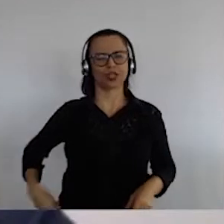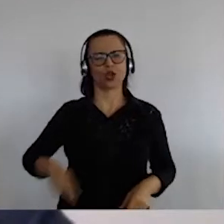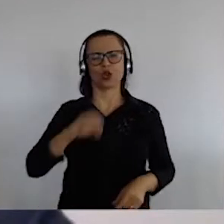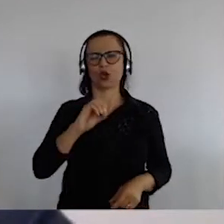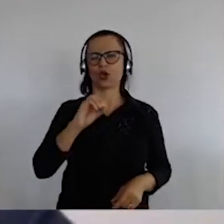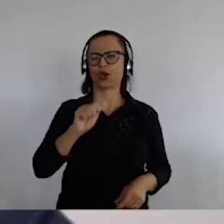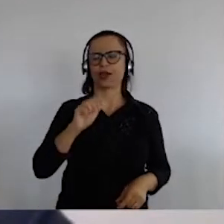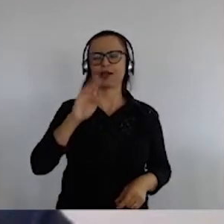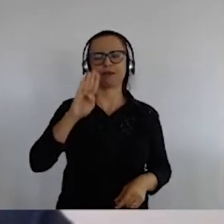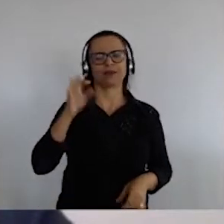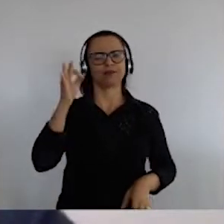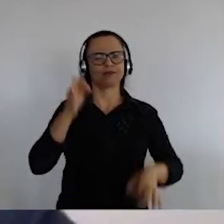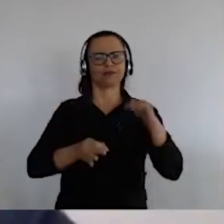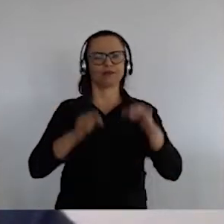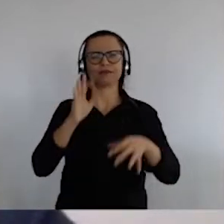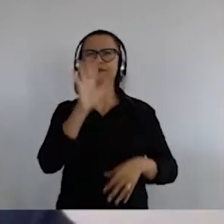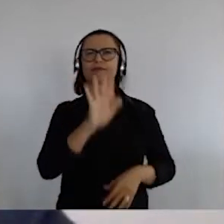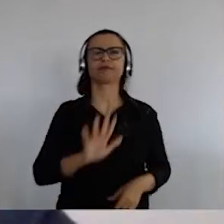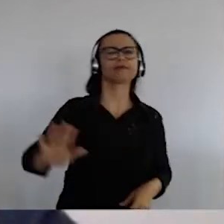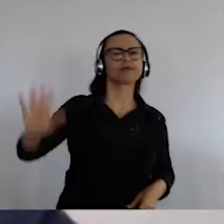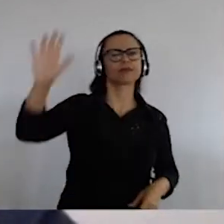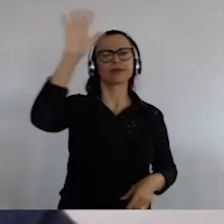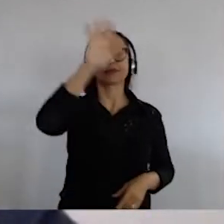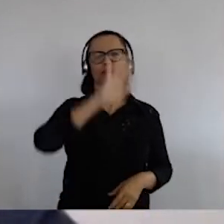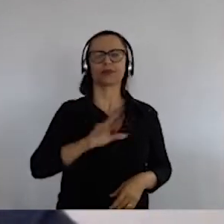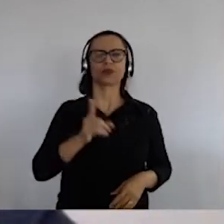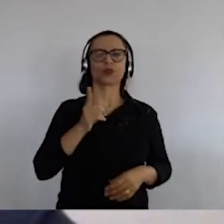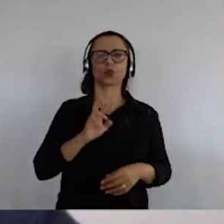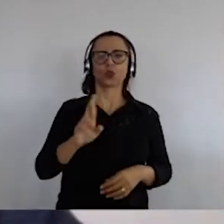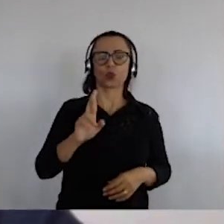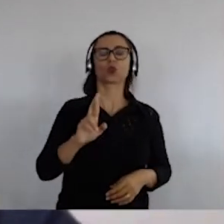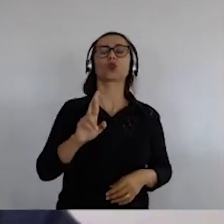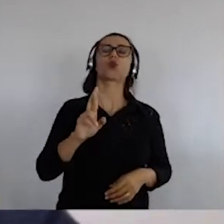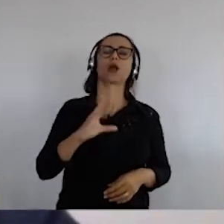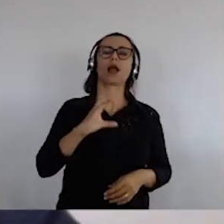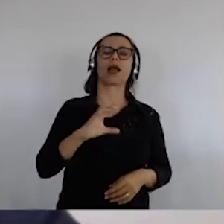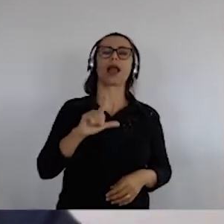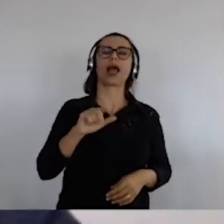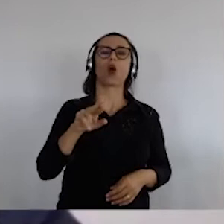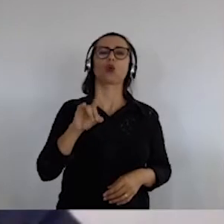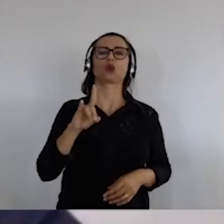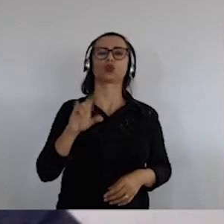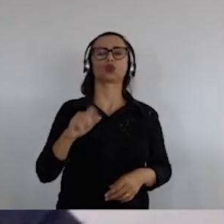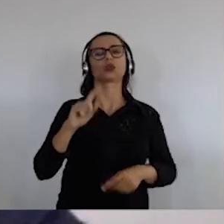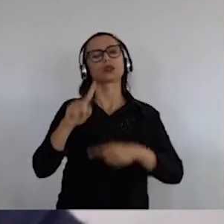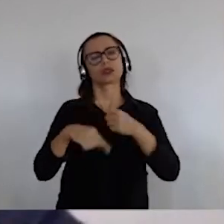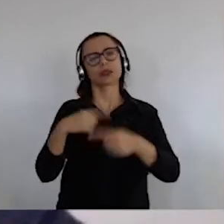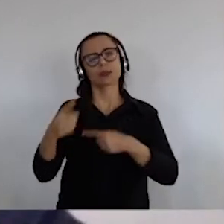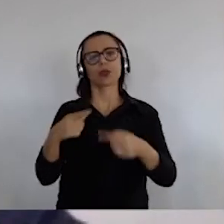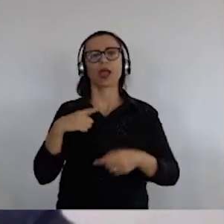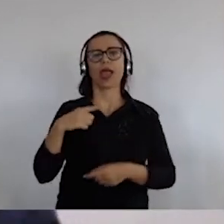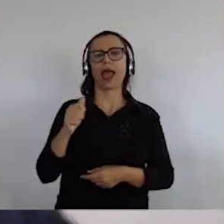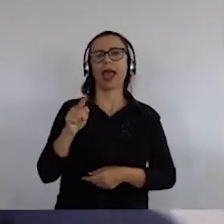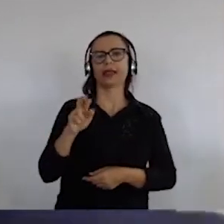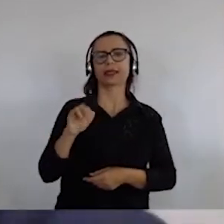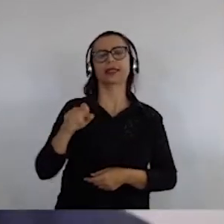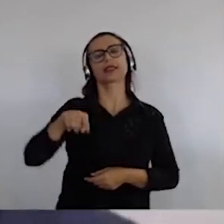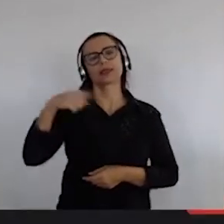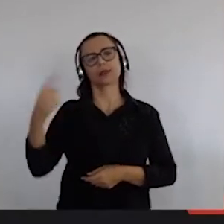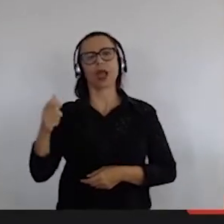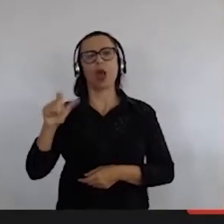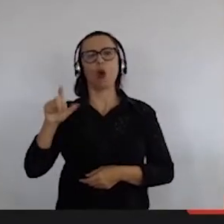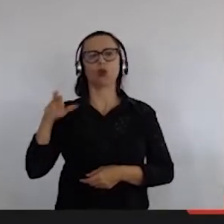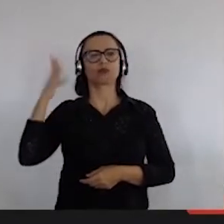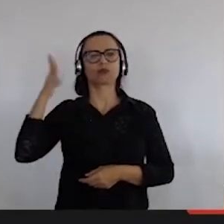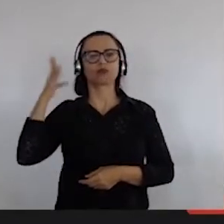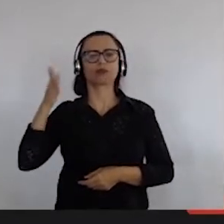dos Advogados do Brasil, doutor Cláudio Lamáquia, na sequência a doutora Adriane e depois o doutor Aldo.